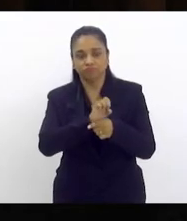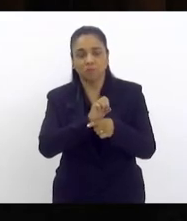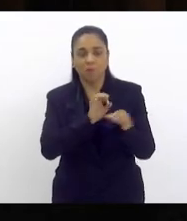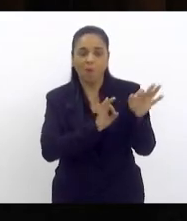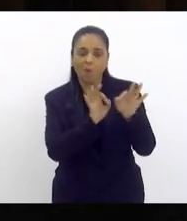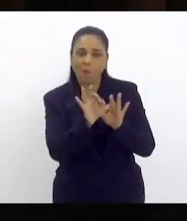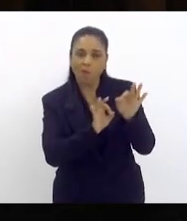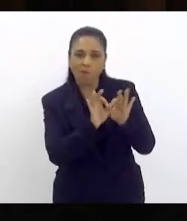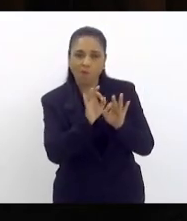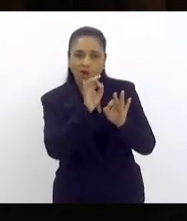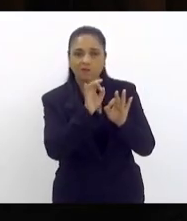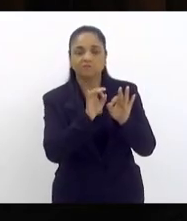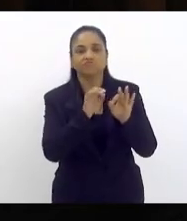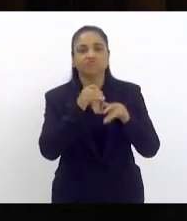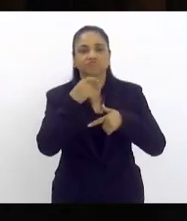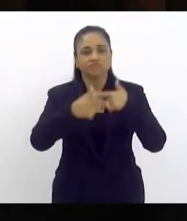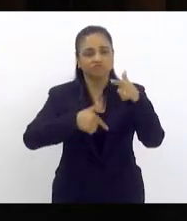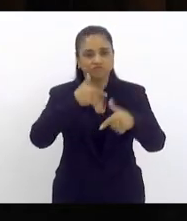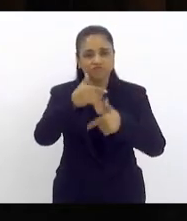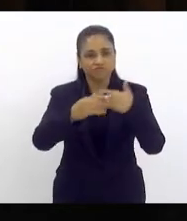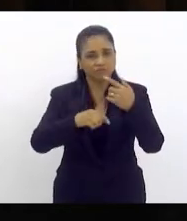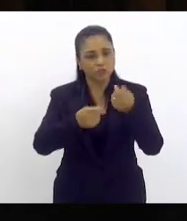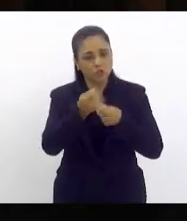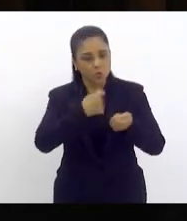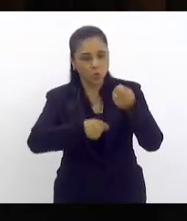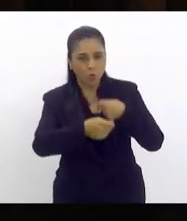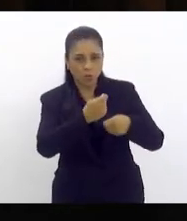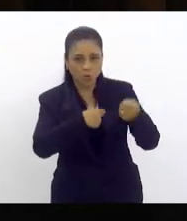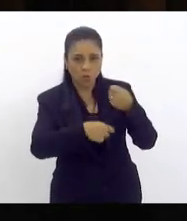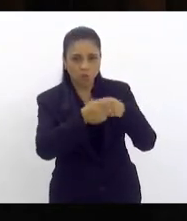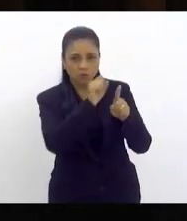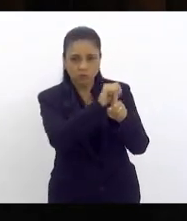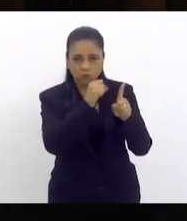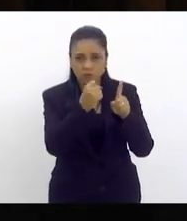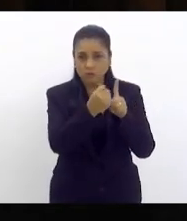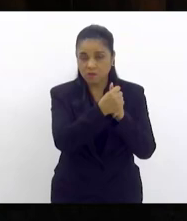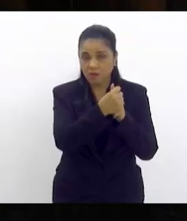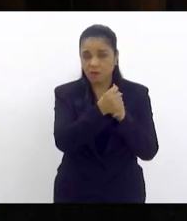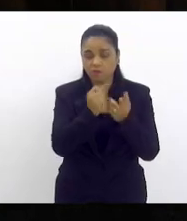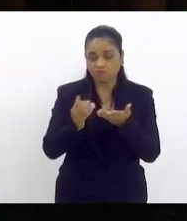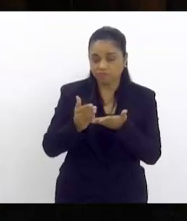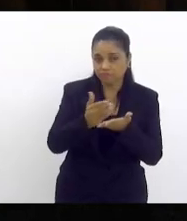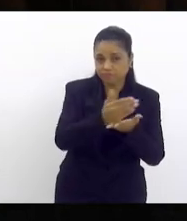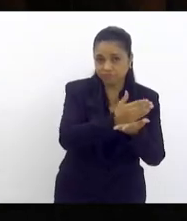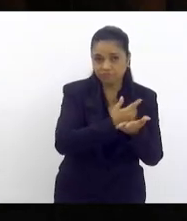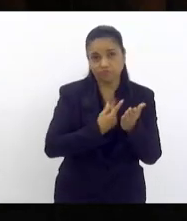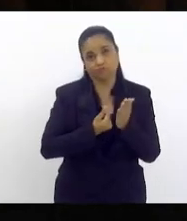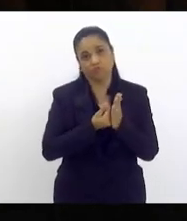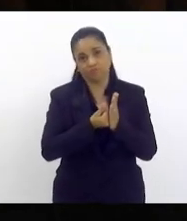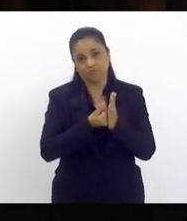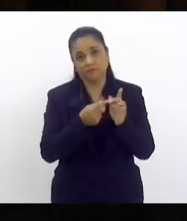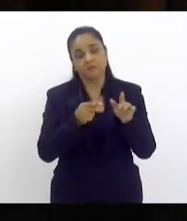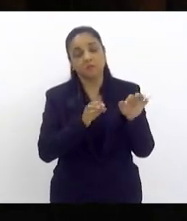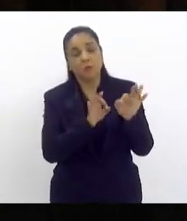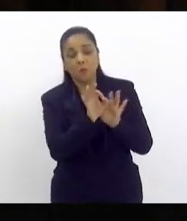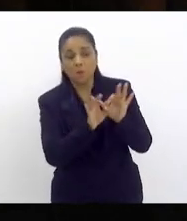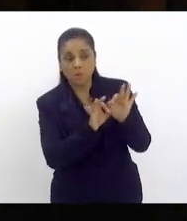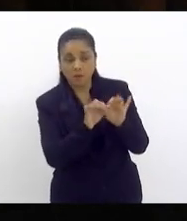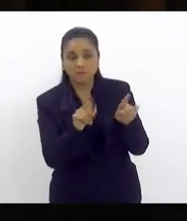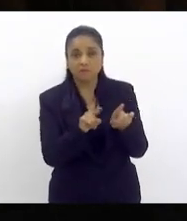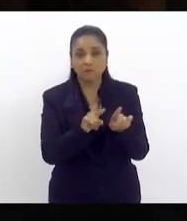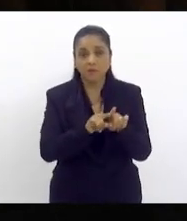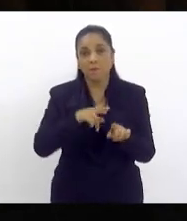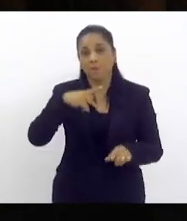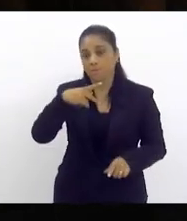Desenvolvimento Econômico e Social, o PED, no rol dos orçamentos. É um plano que precede também o